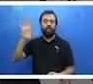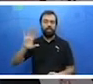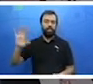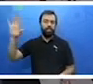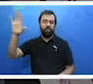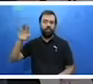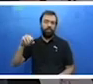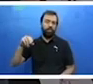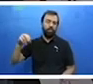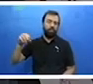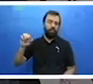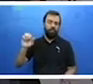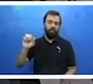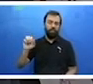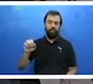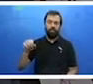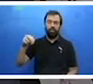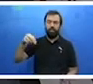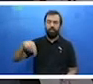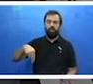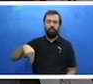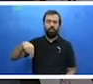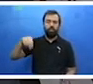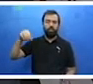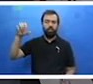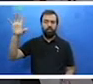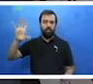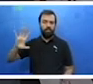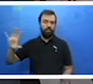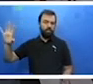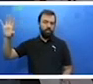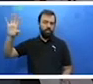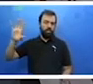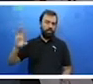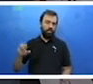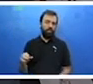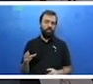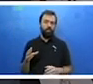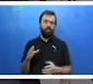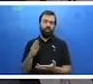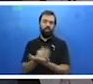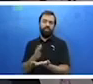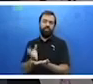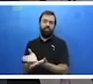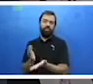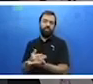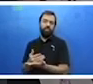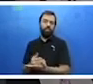em quantas regiões em 1942? Olha aqui o nosso nordeste.